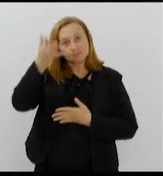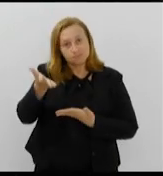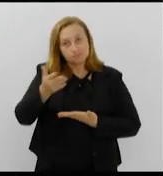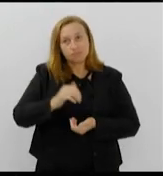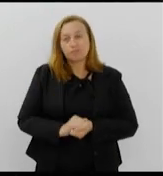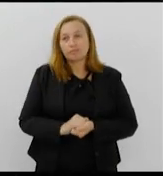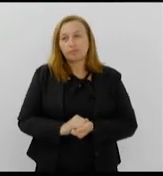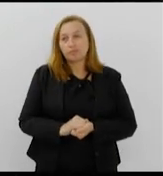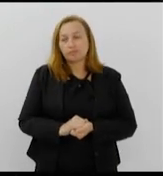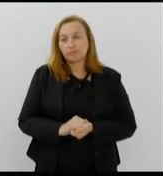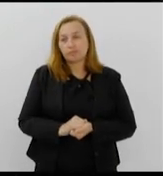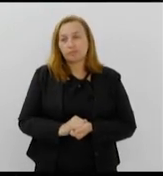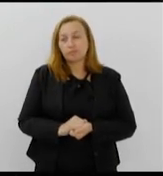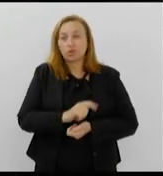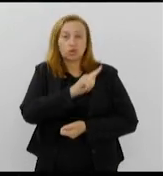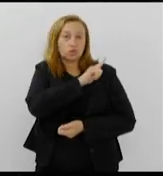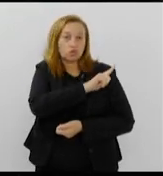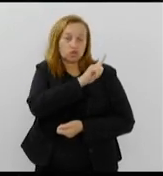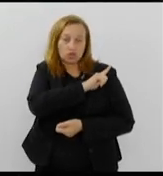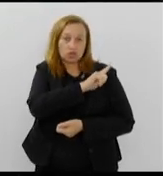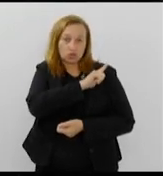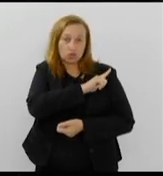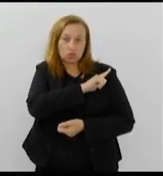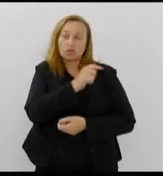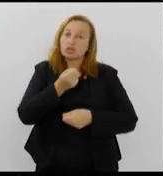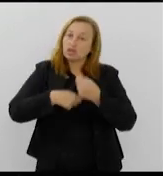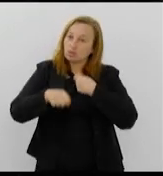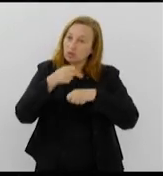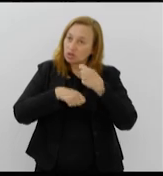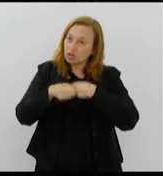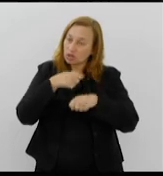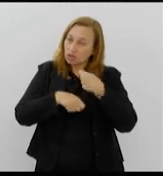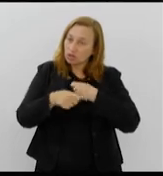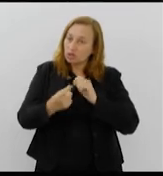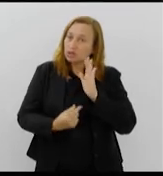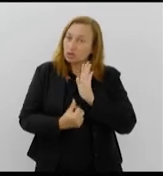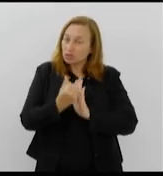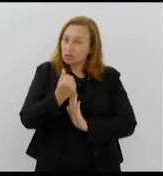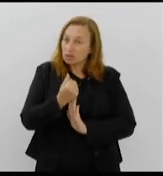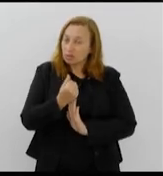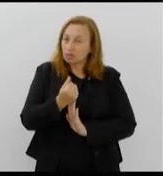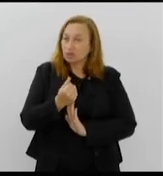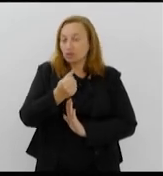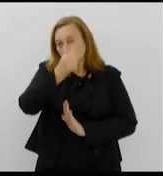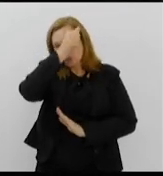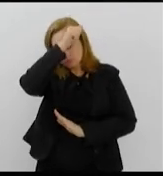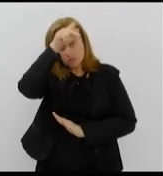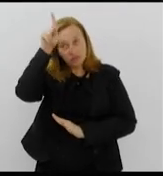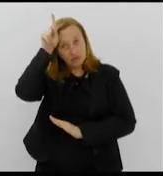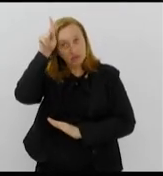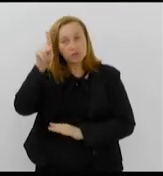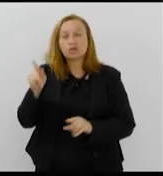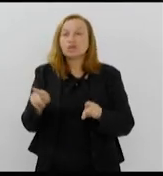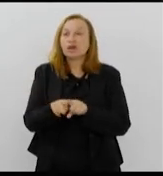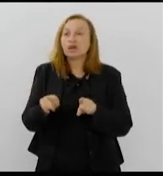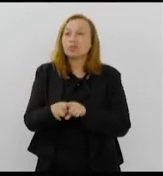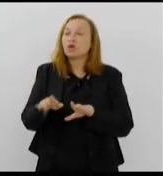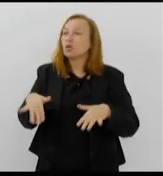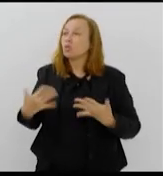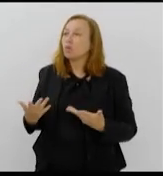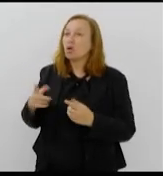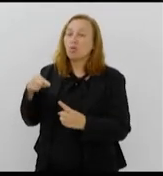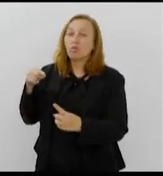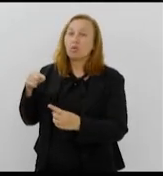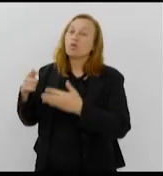é a função do grande gestor da administração do orçamento público municipal, e qual é a função